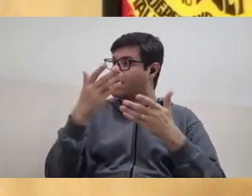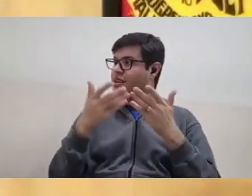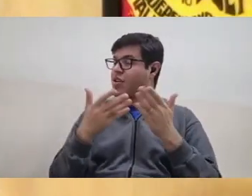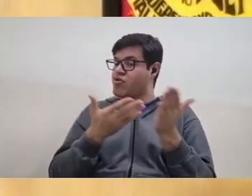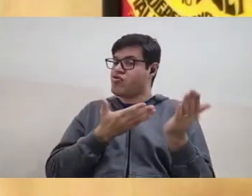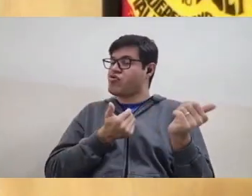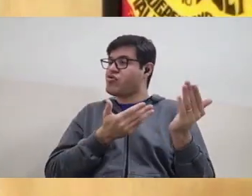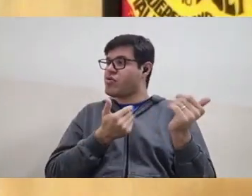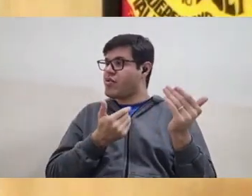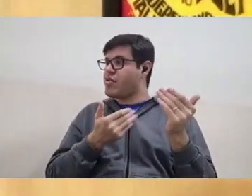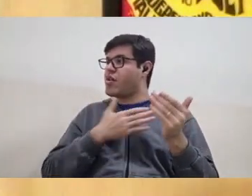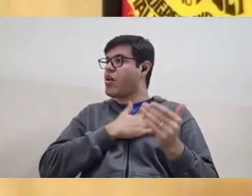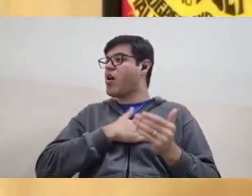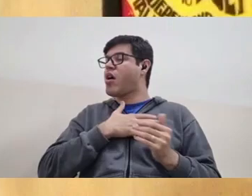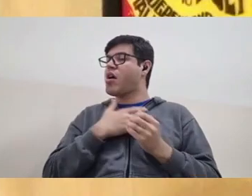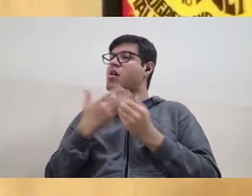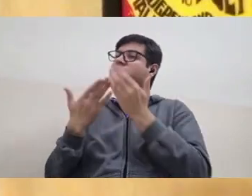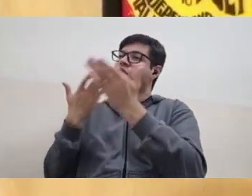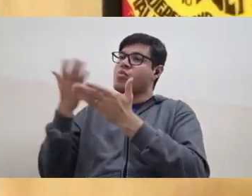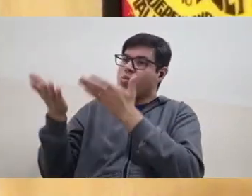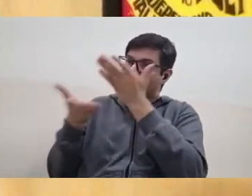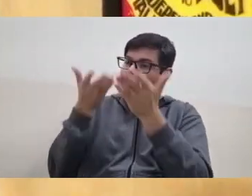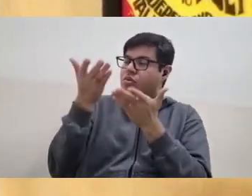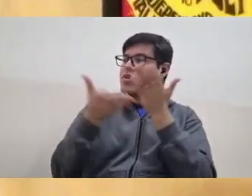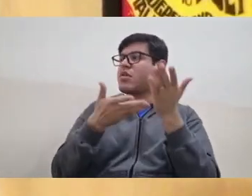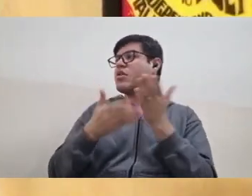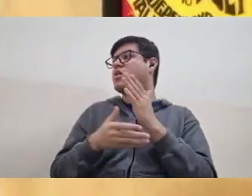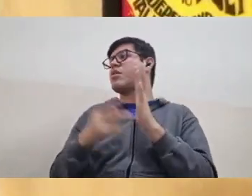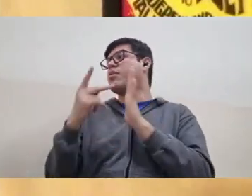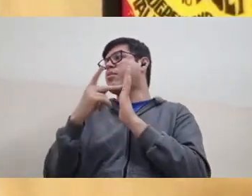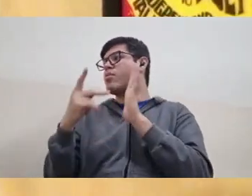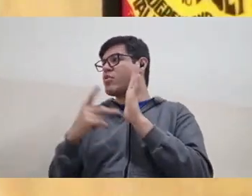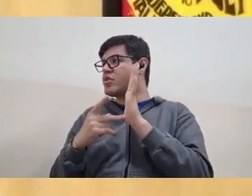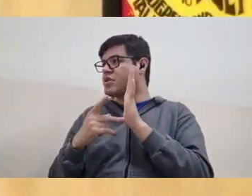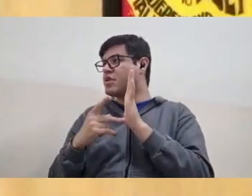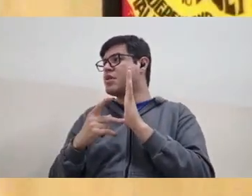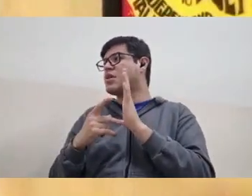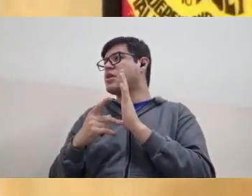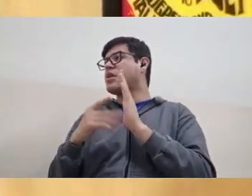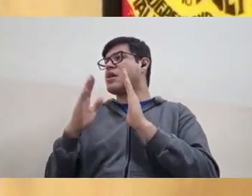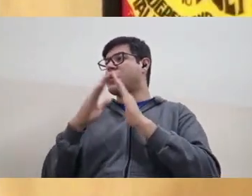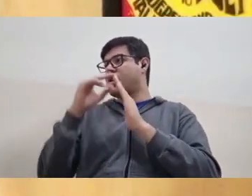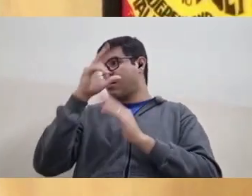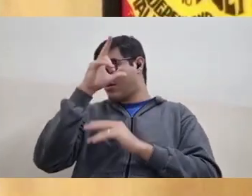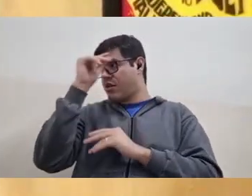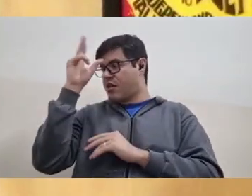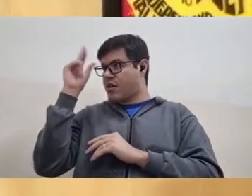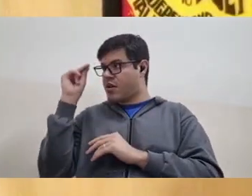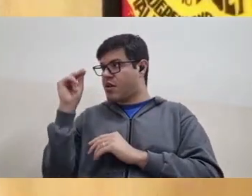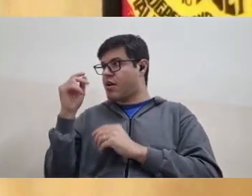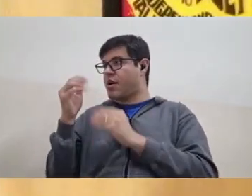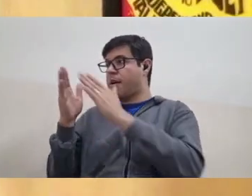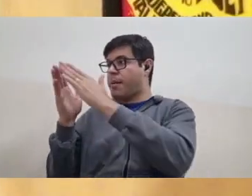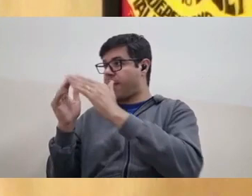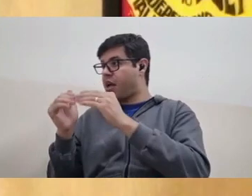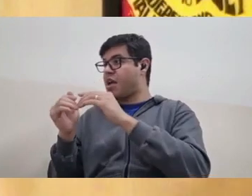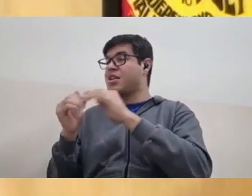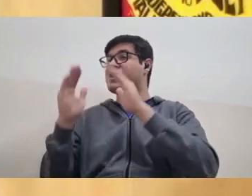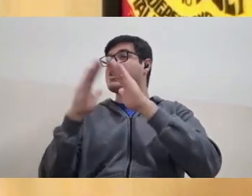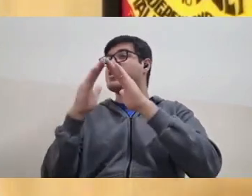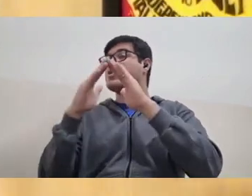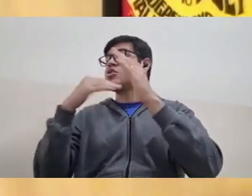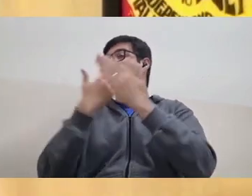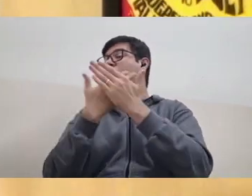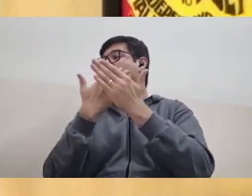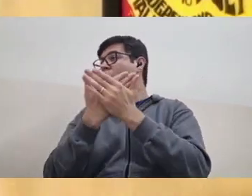jovem, mais cuida do meio ambiente. Vocês têm algum projeto, sim, da prefeitura, que o prefeito pede para vocês,